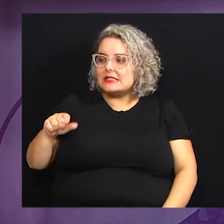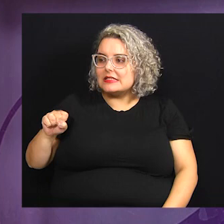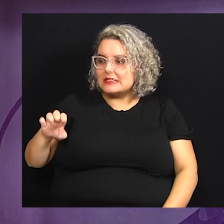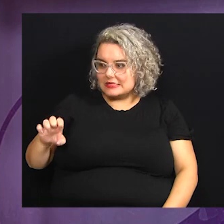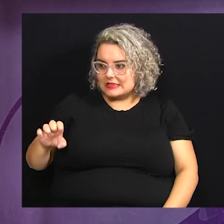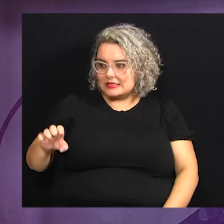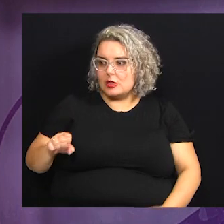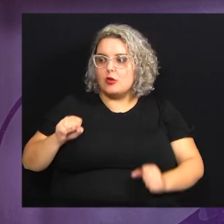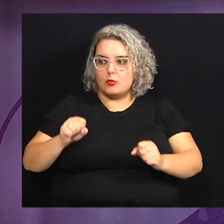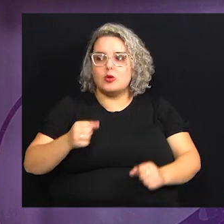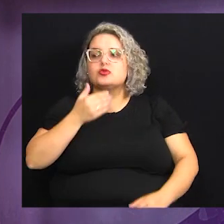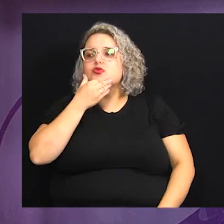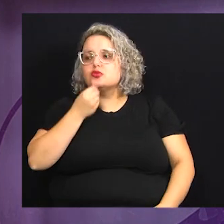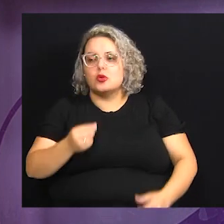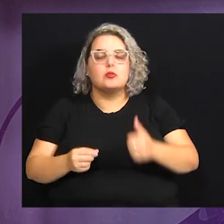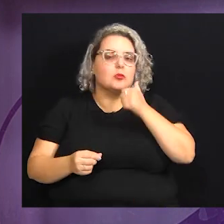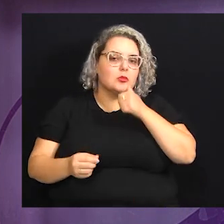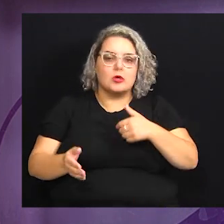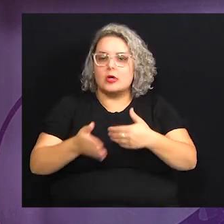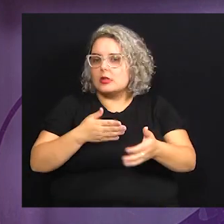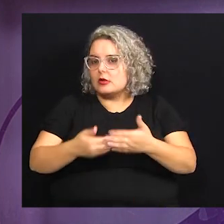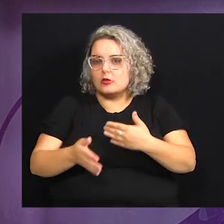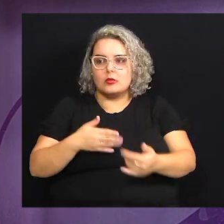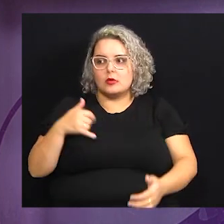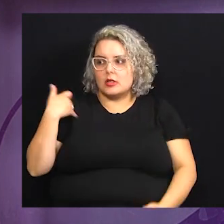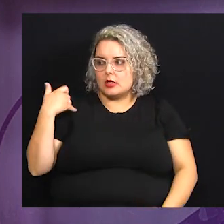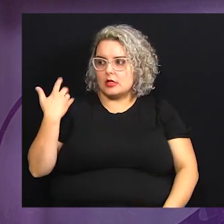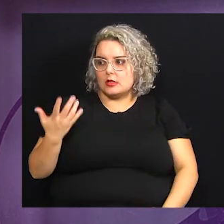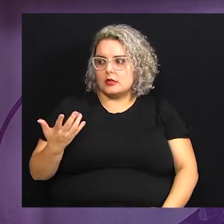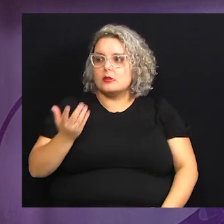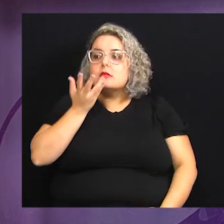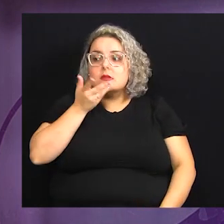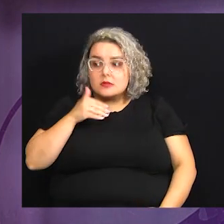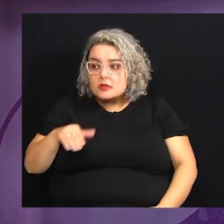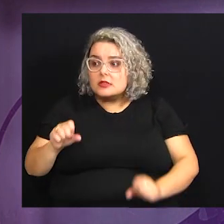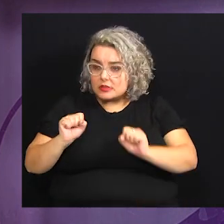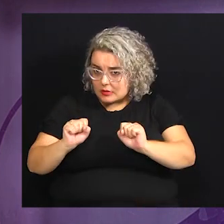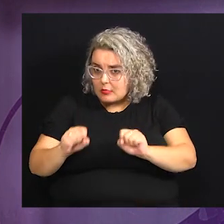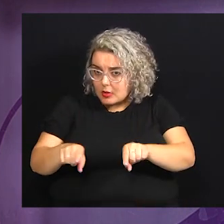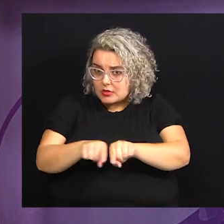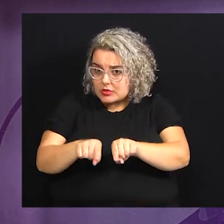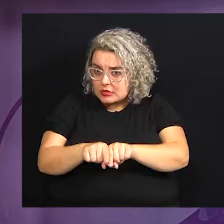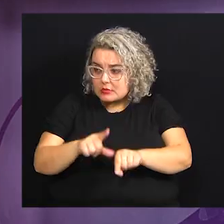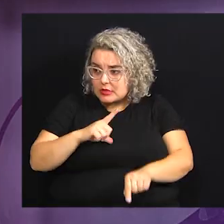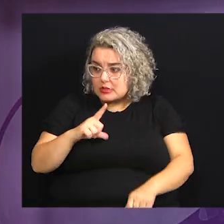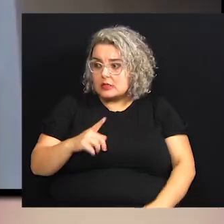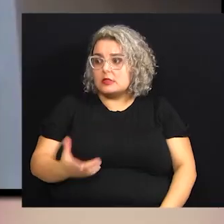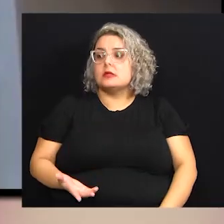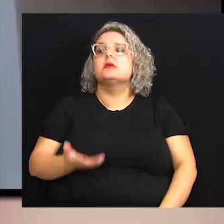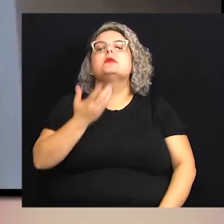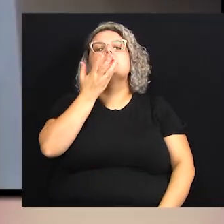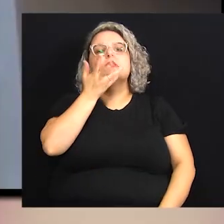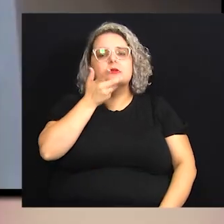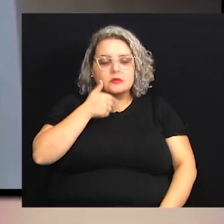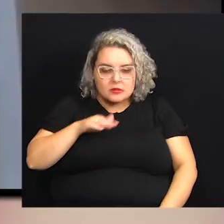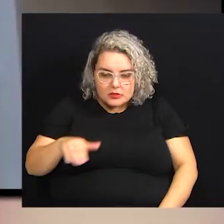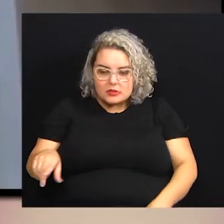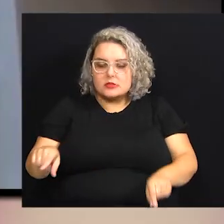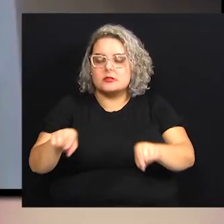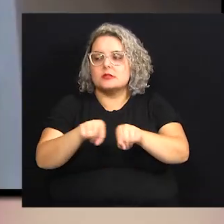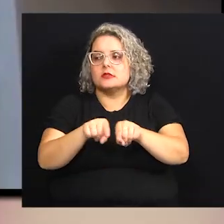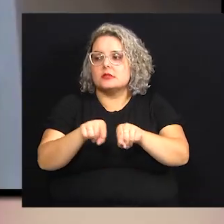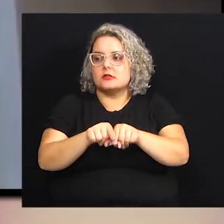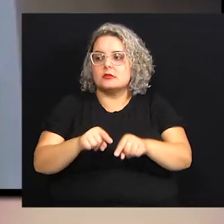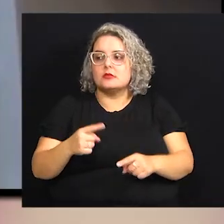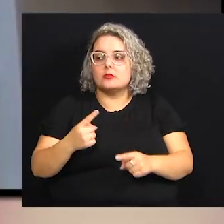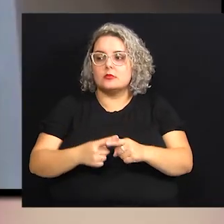é uma doença que pode afetar homens e mulheres e qualquer faixa etária? Tipo, criança também pode ter? Criança